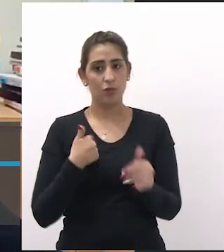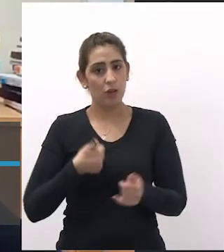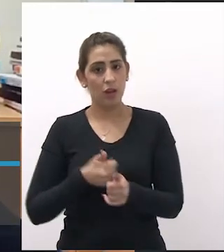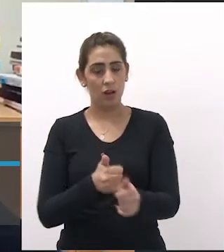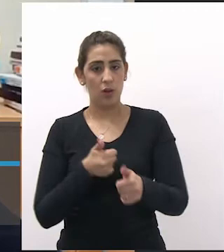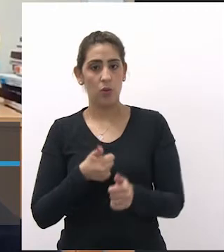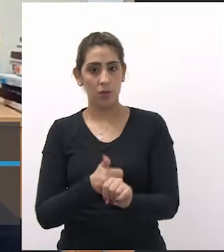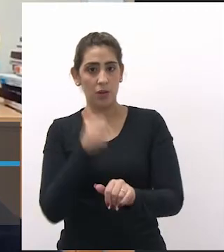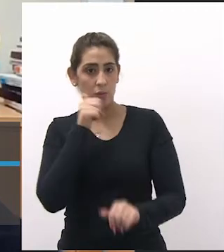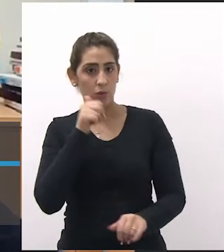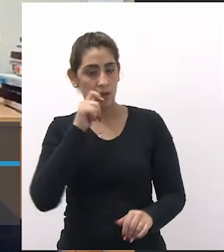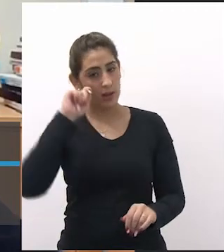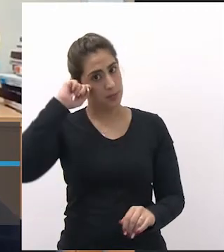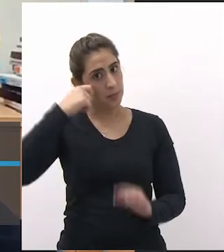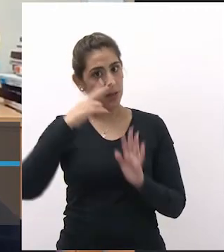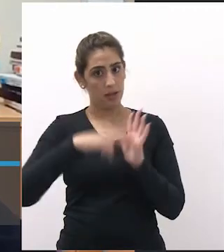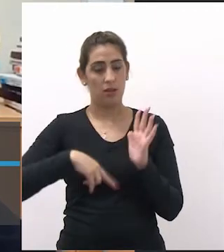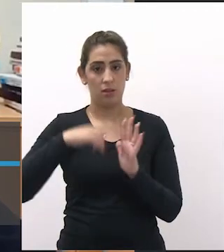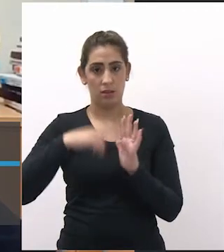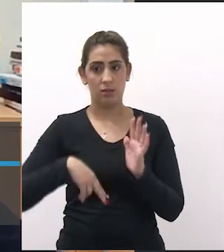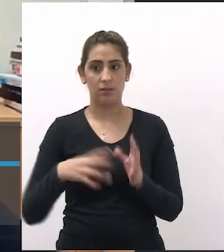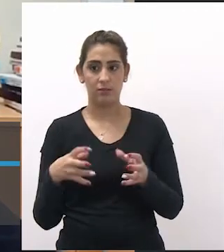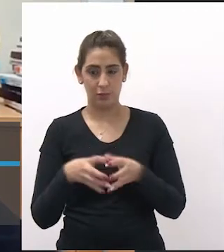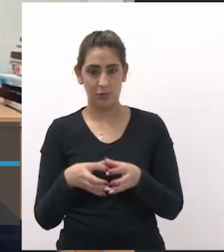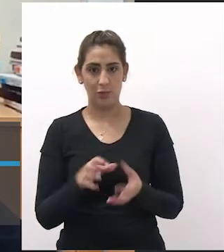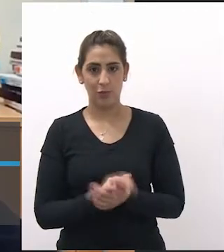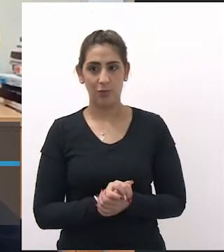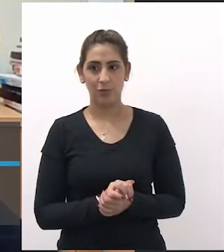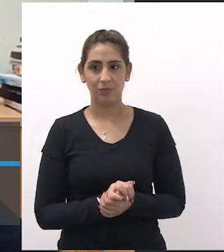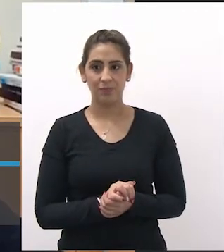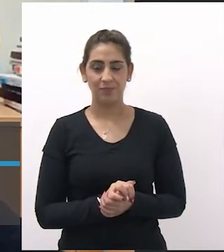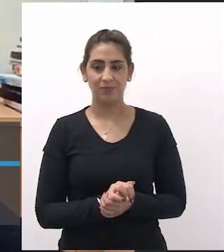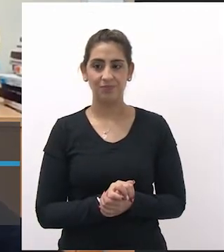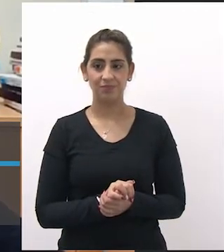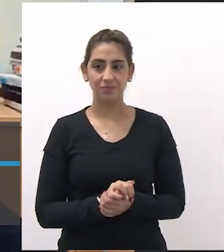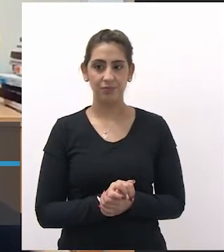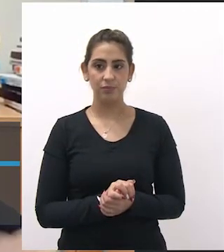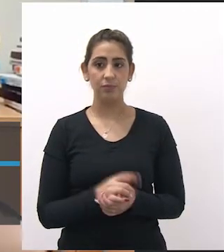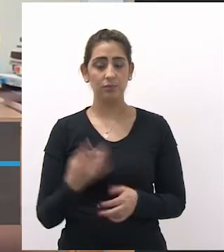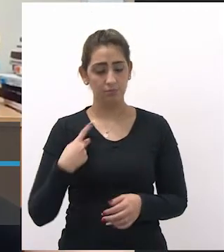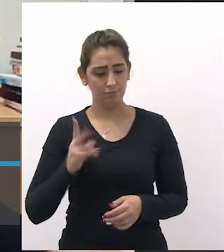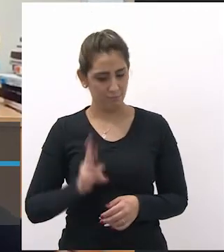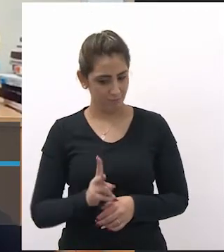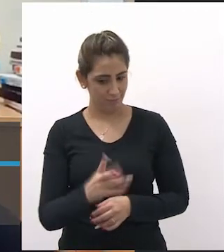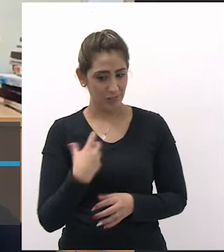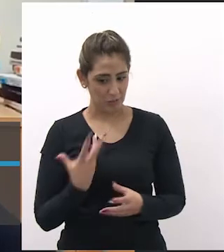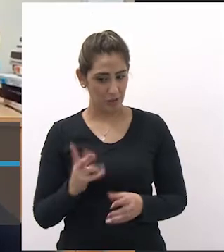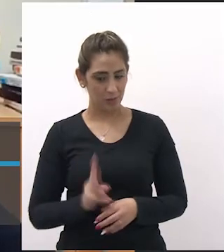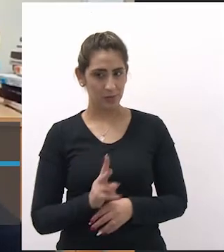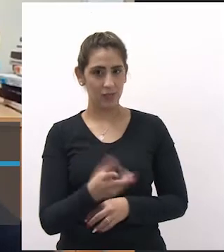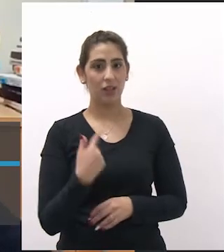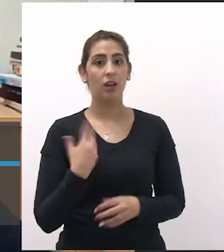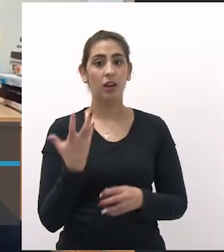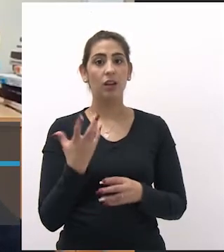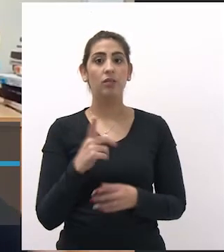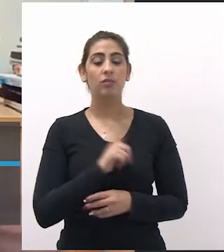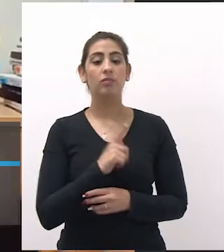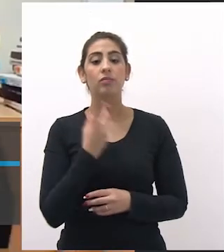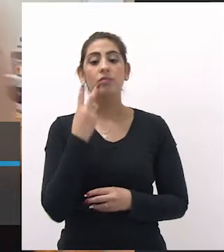o Mulheres Pretas, pretendo continuar, e eles fizeram uma curadoria